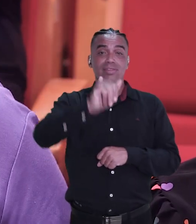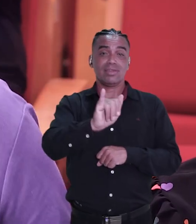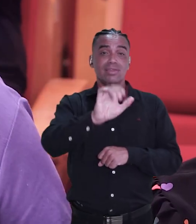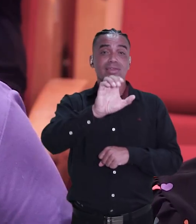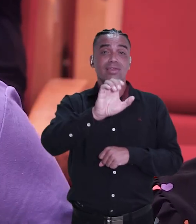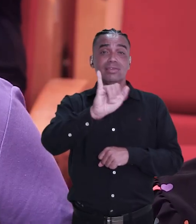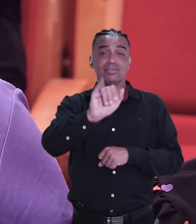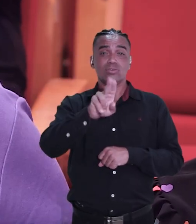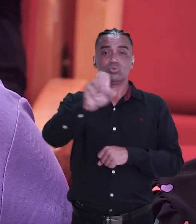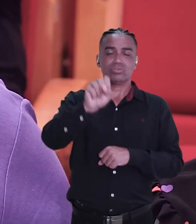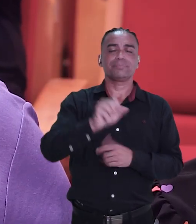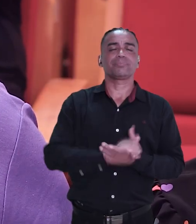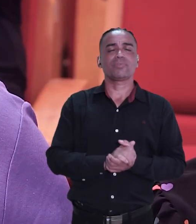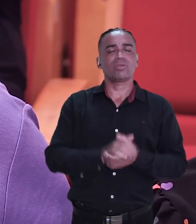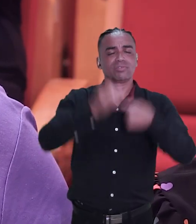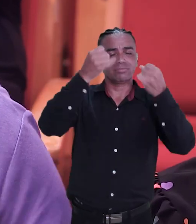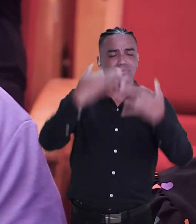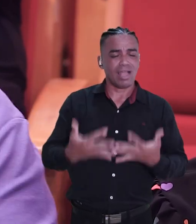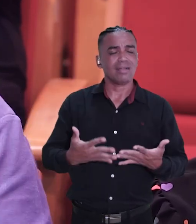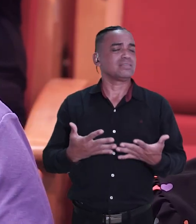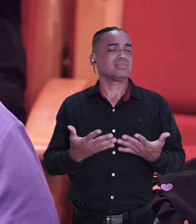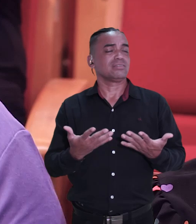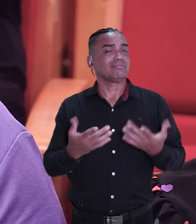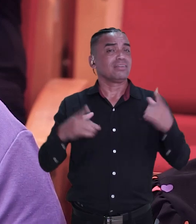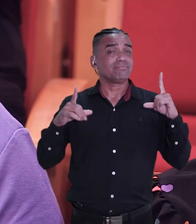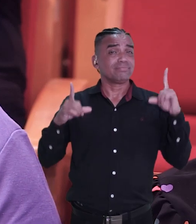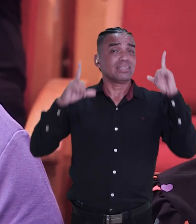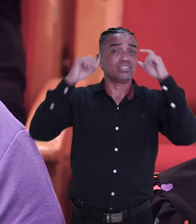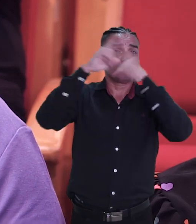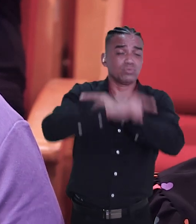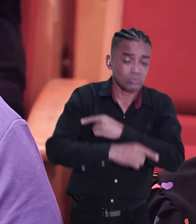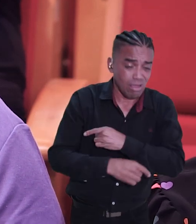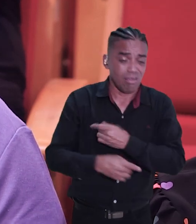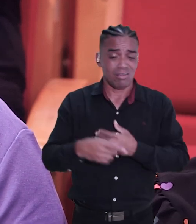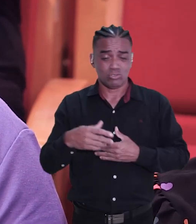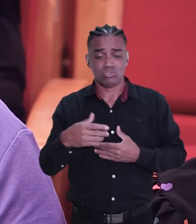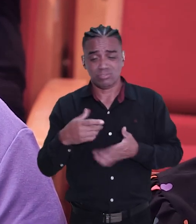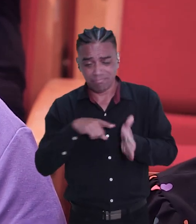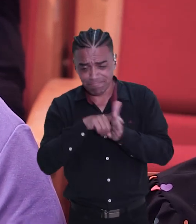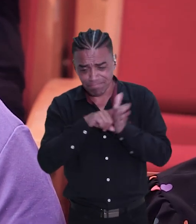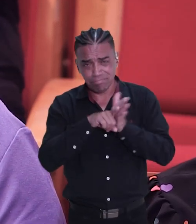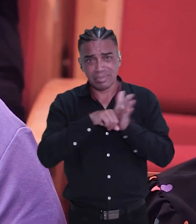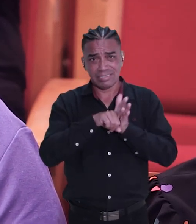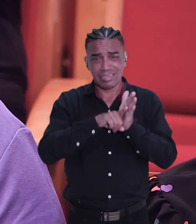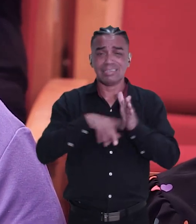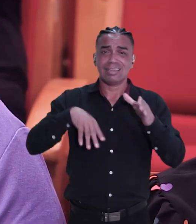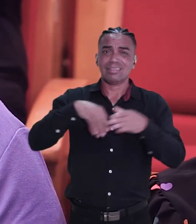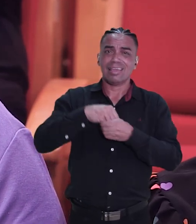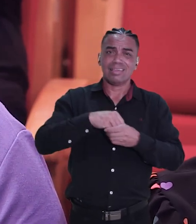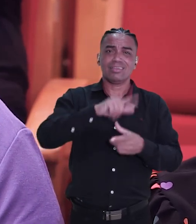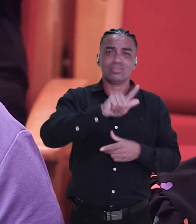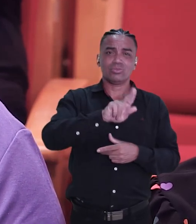recebê-los aqui. Eu queria que você fizesse um comentário a respeito da dificuldade da pesquisa em